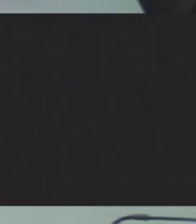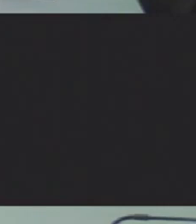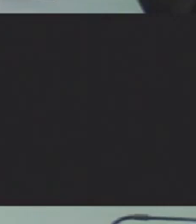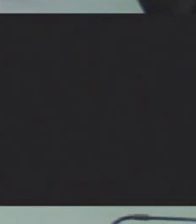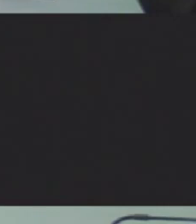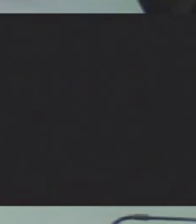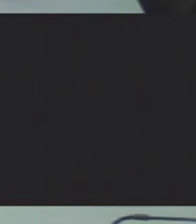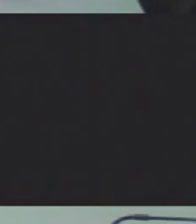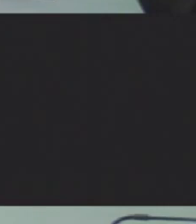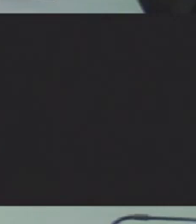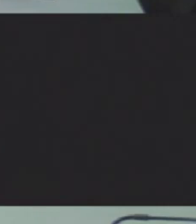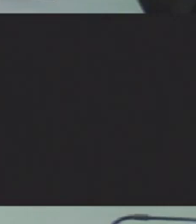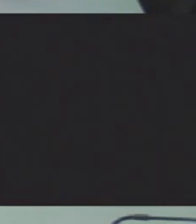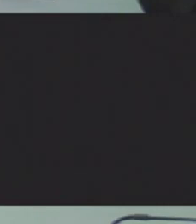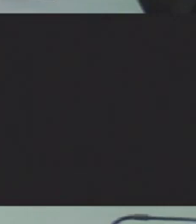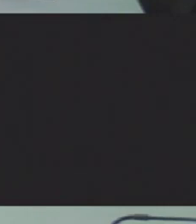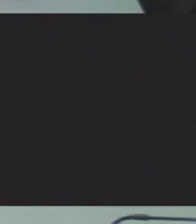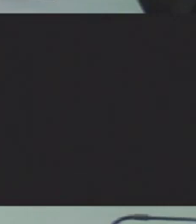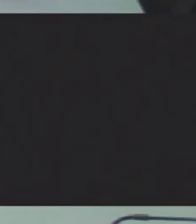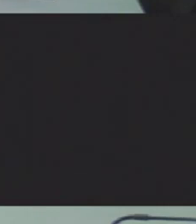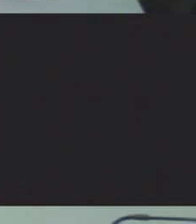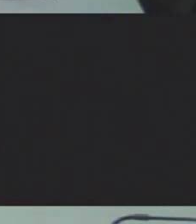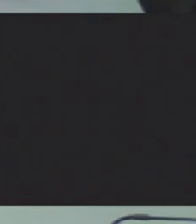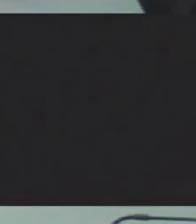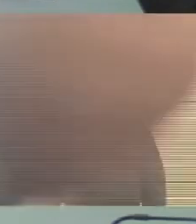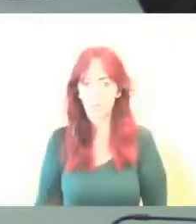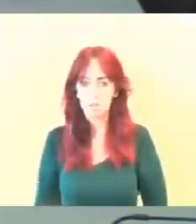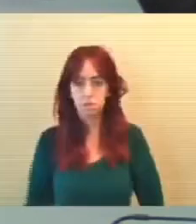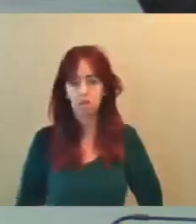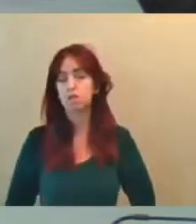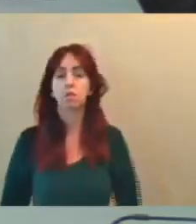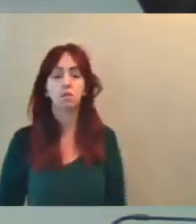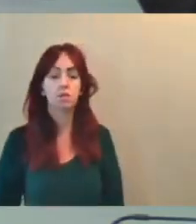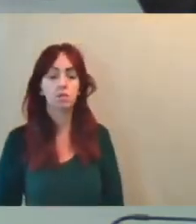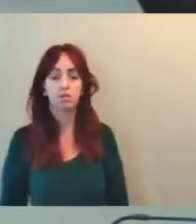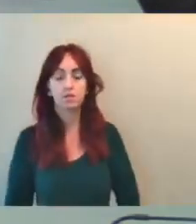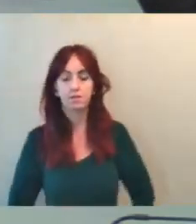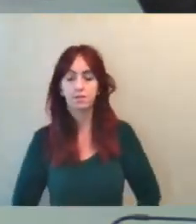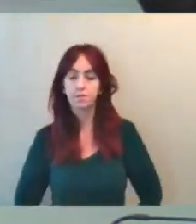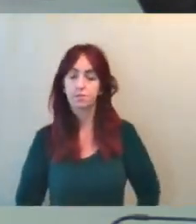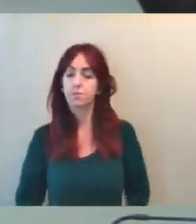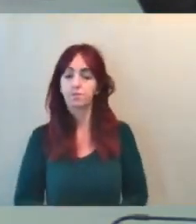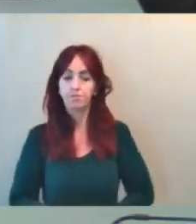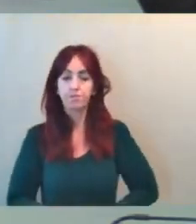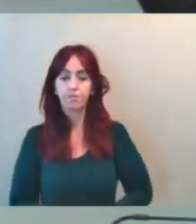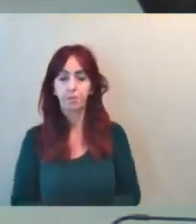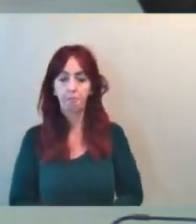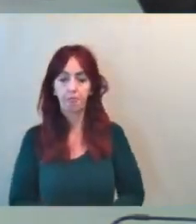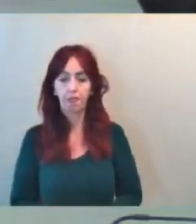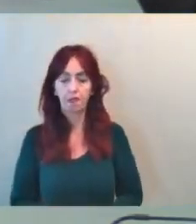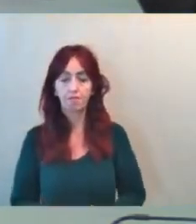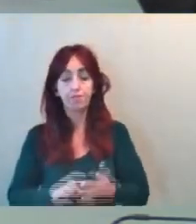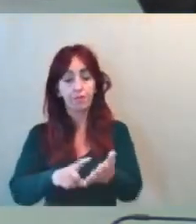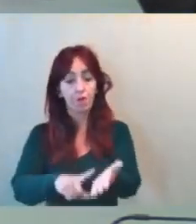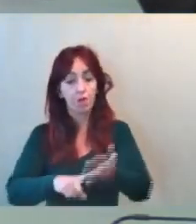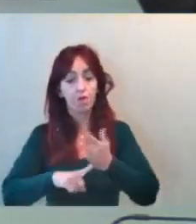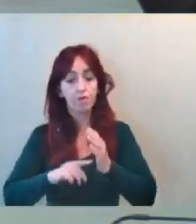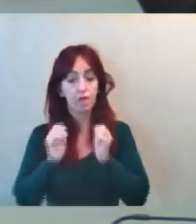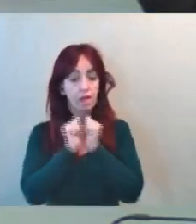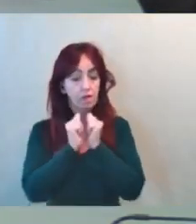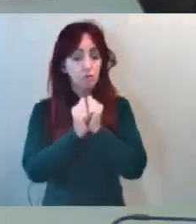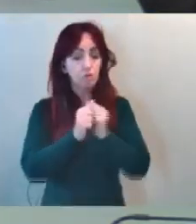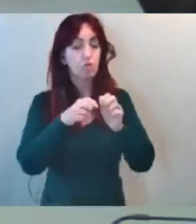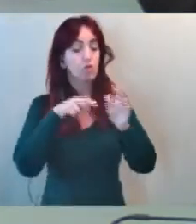eu convido o senhor, né, a estar junto nessa fiscalização lá na Estação São Gabriel, né, levando a BH